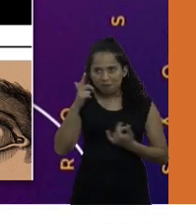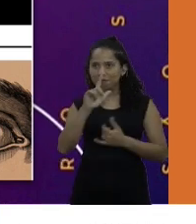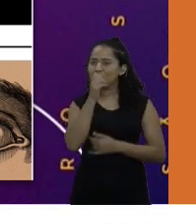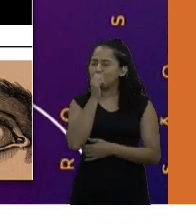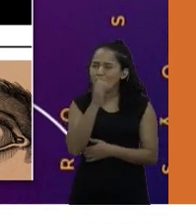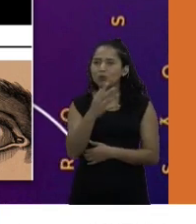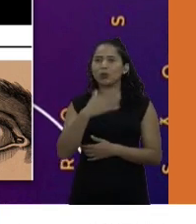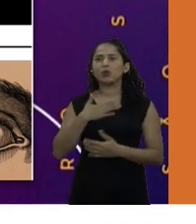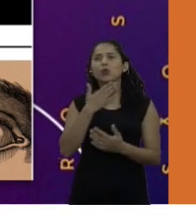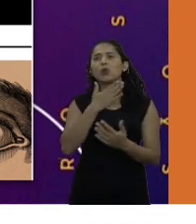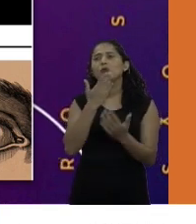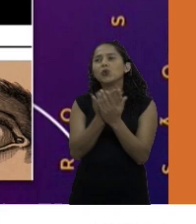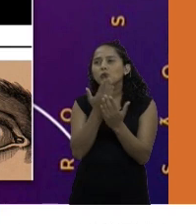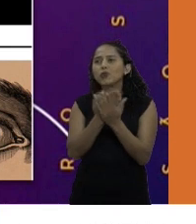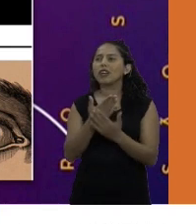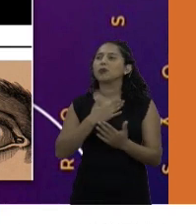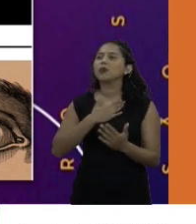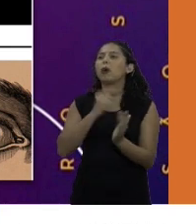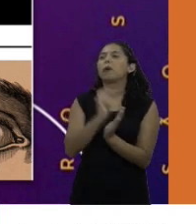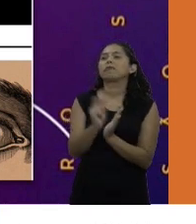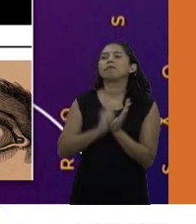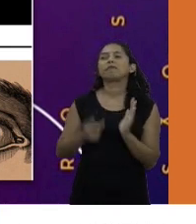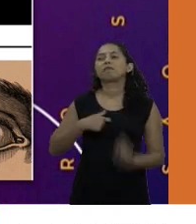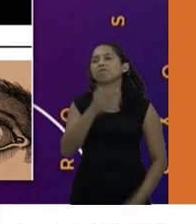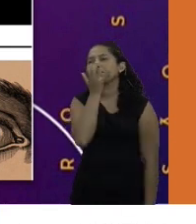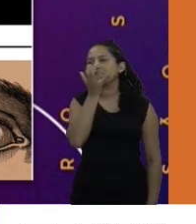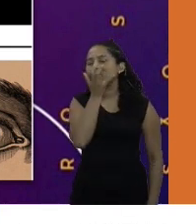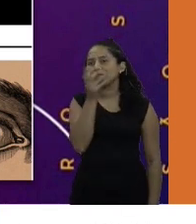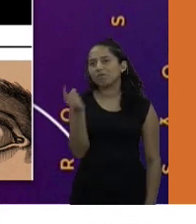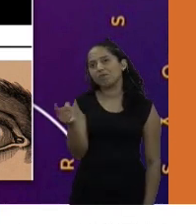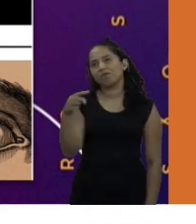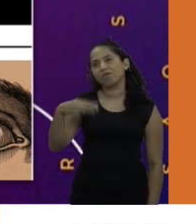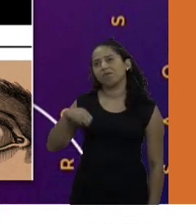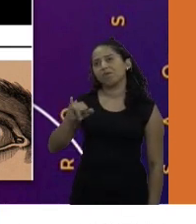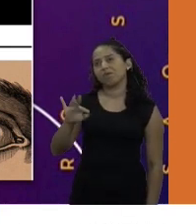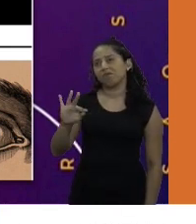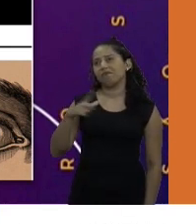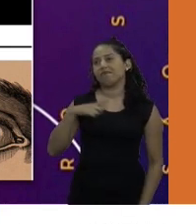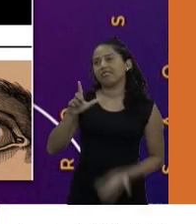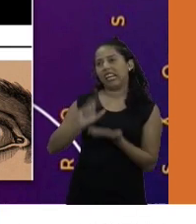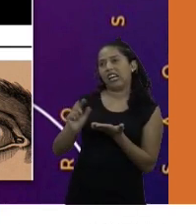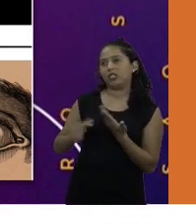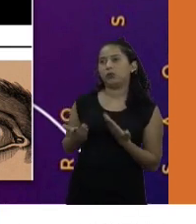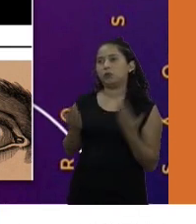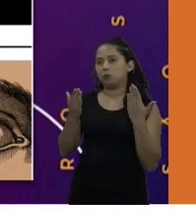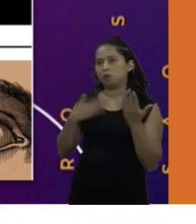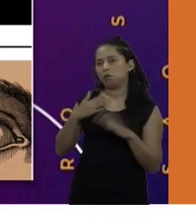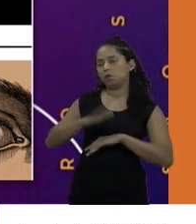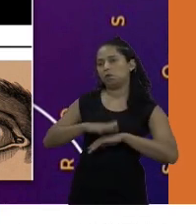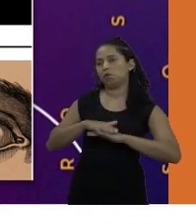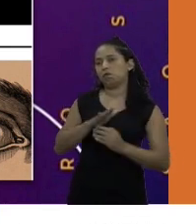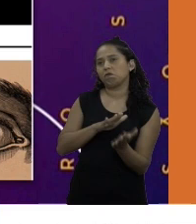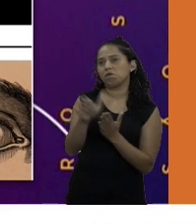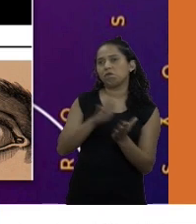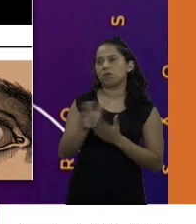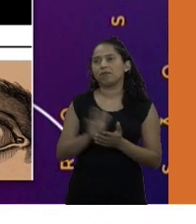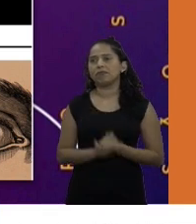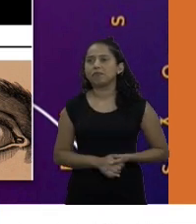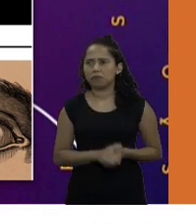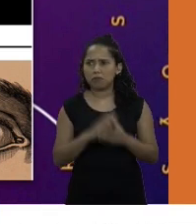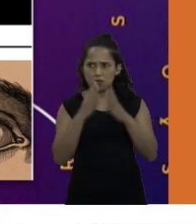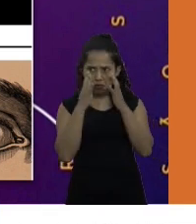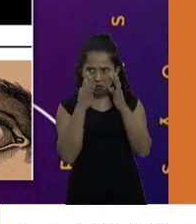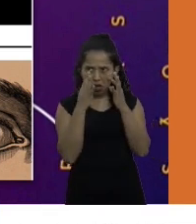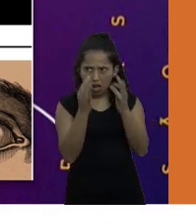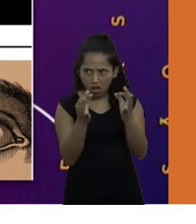de estudar, gosto de escrever, sou um admirador da MIT. Inclusive, tem esse artigo que eu acabei de publicar, gente. A atenção humana foi hackeada